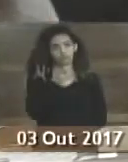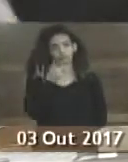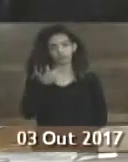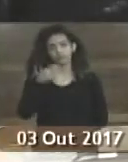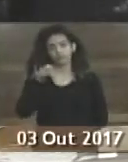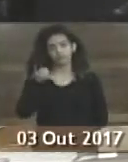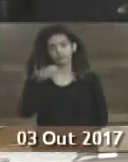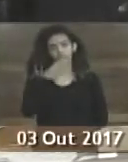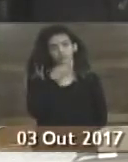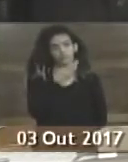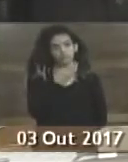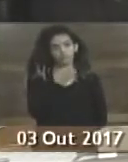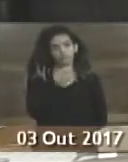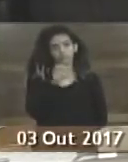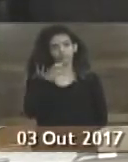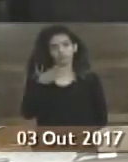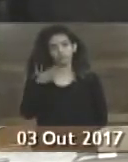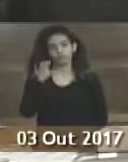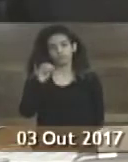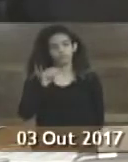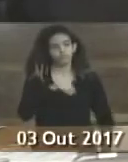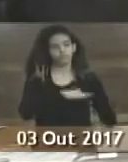1530, todas de autoria desse vereador.